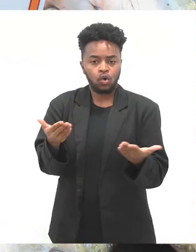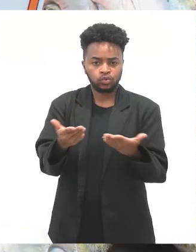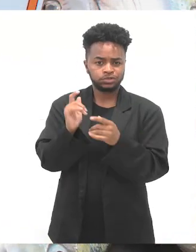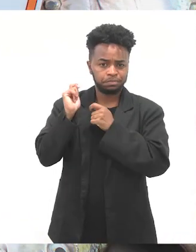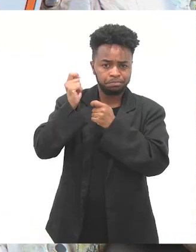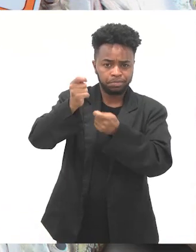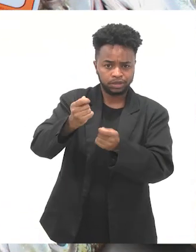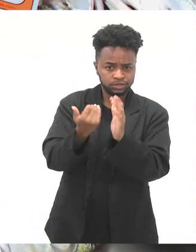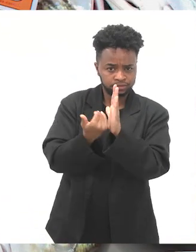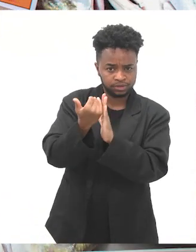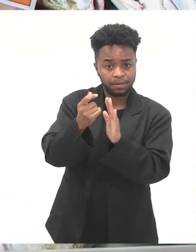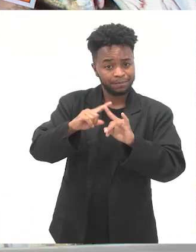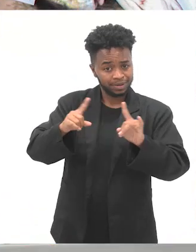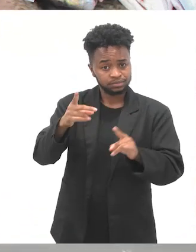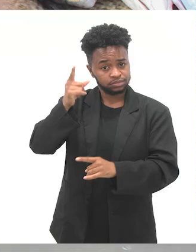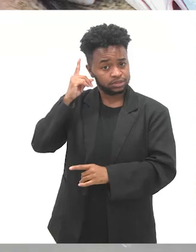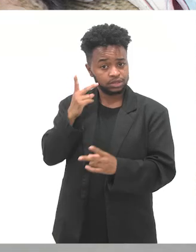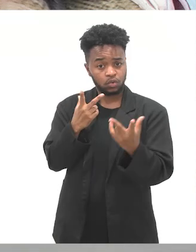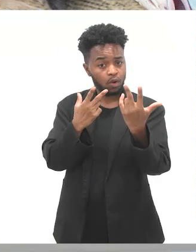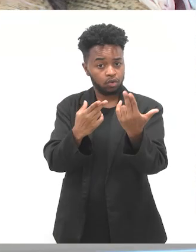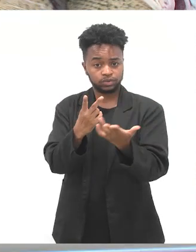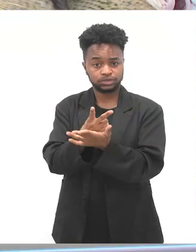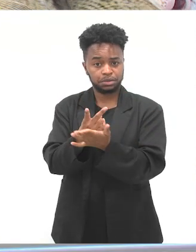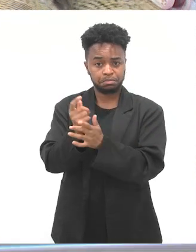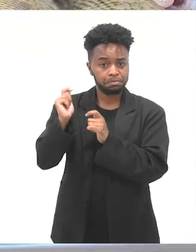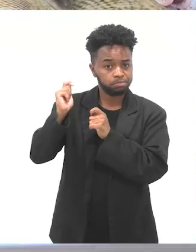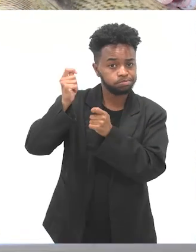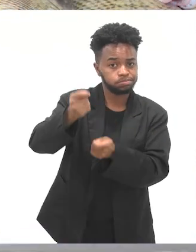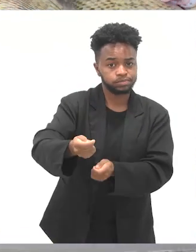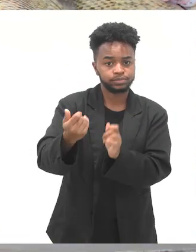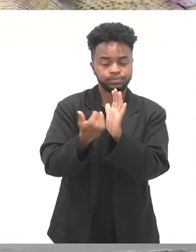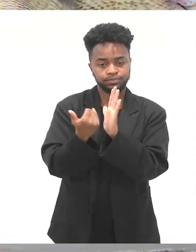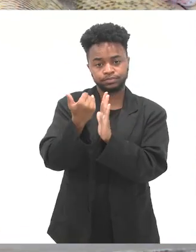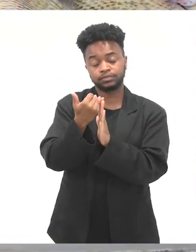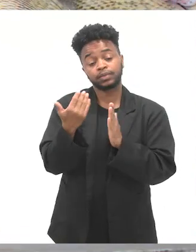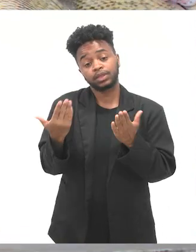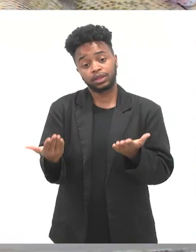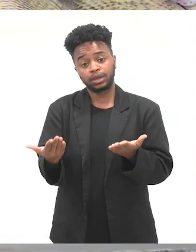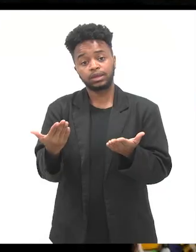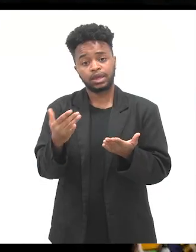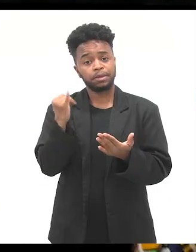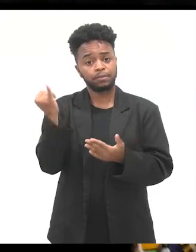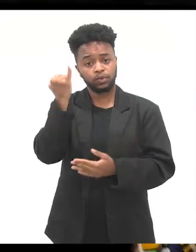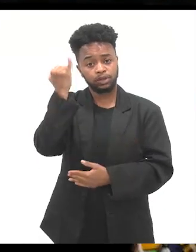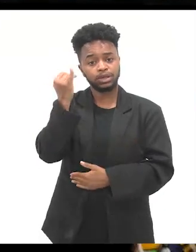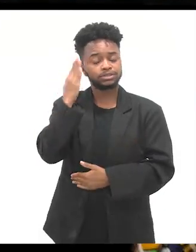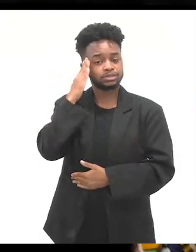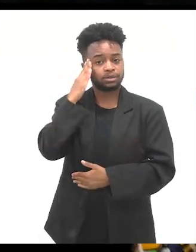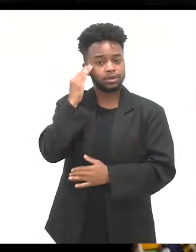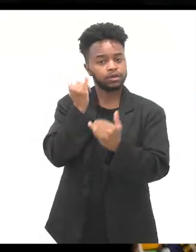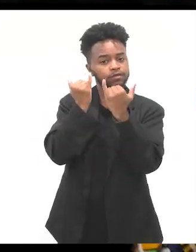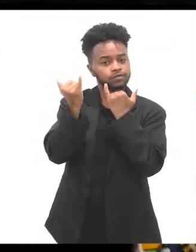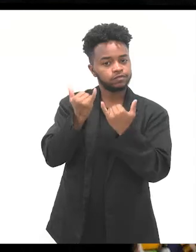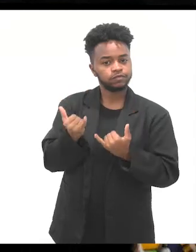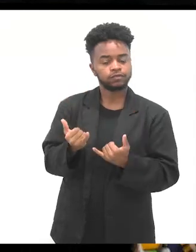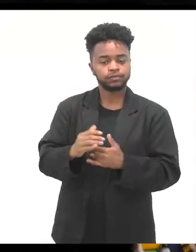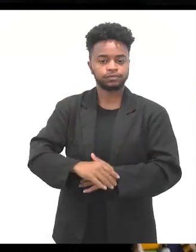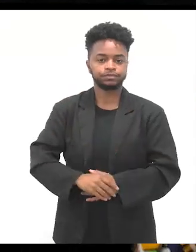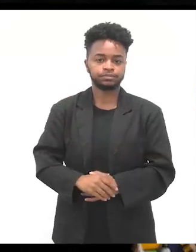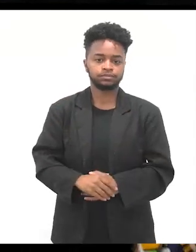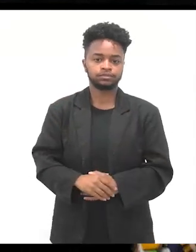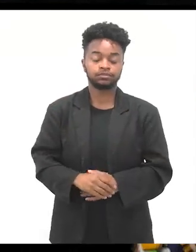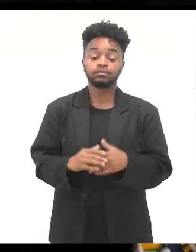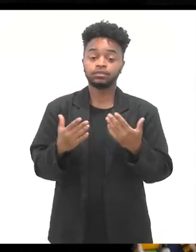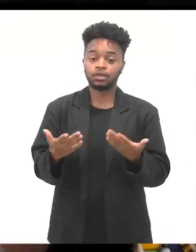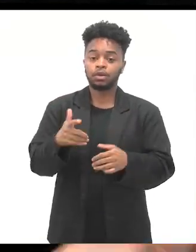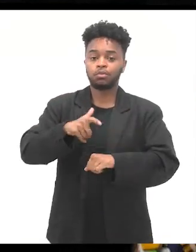muito pescada hoje em dia, ela sempre foi muito pescada, entendeu? Então, isso daí ela é fundamental, assim, esses